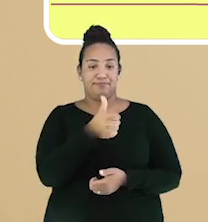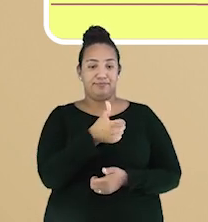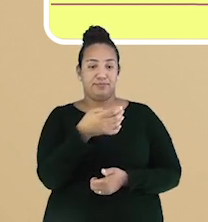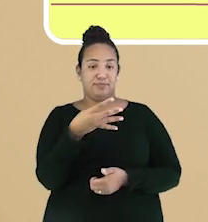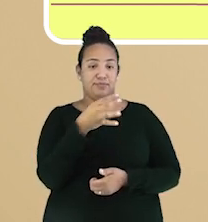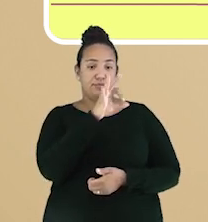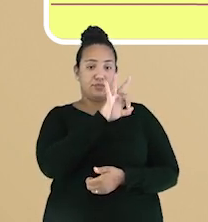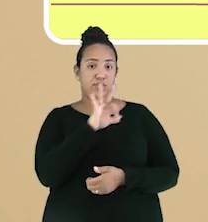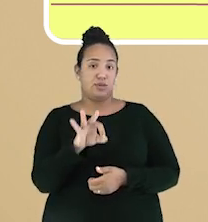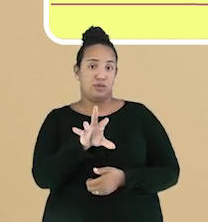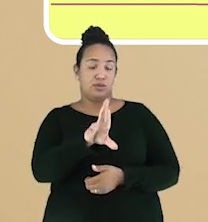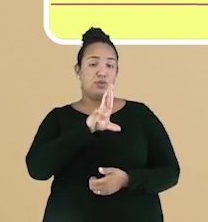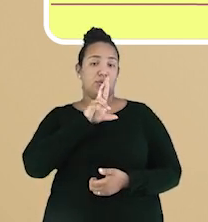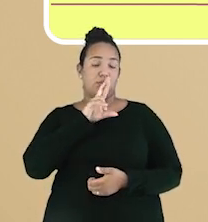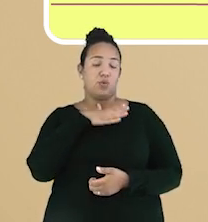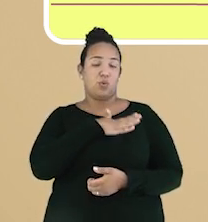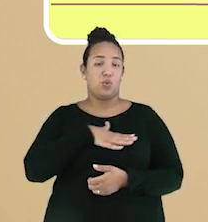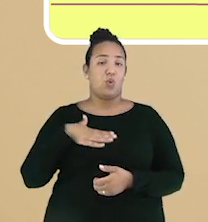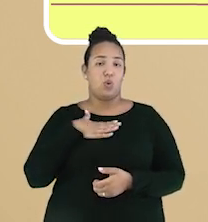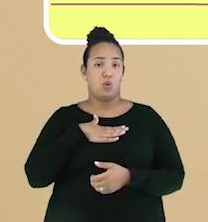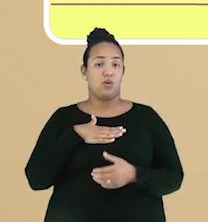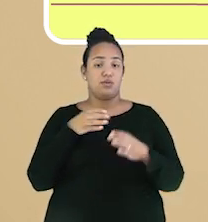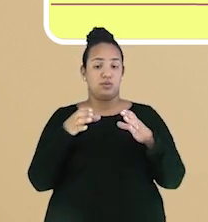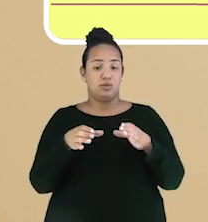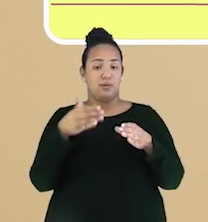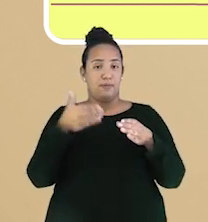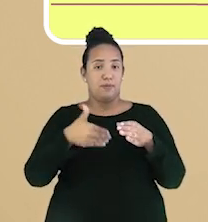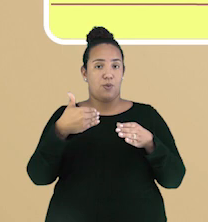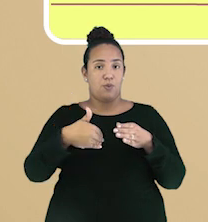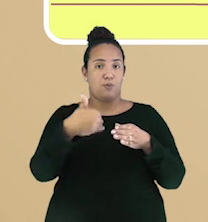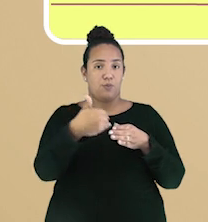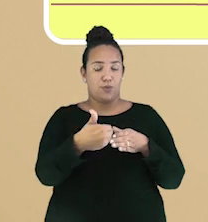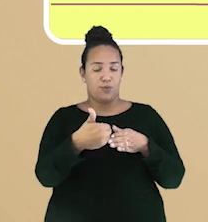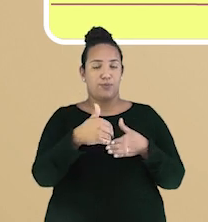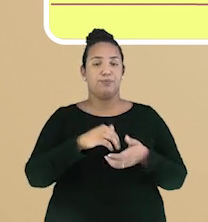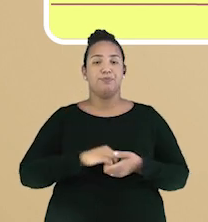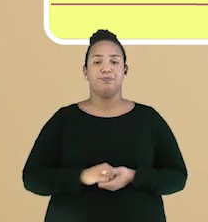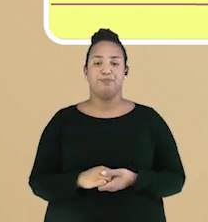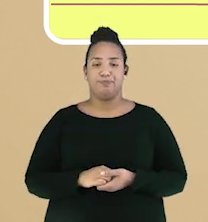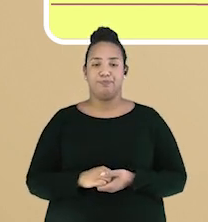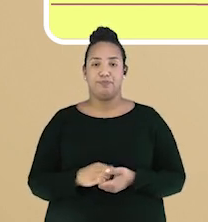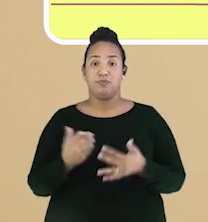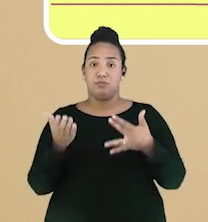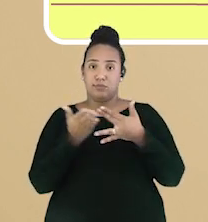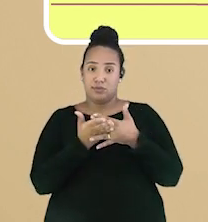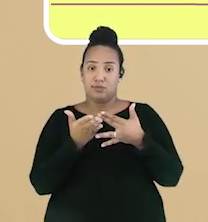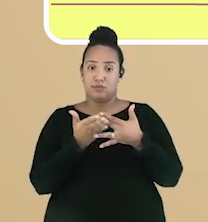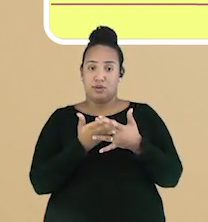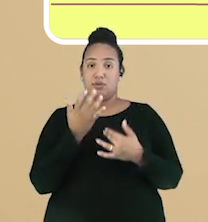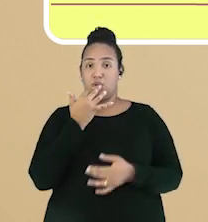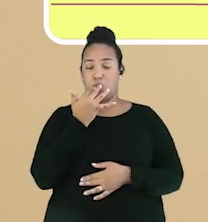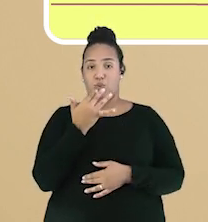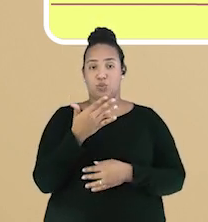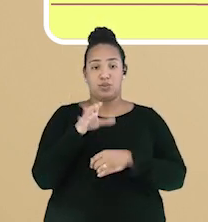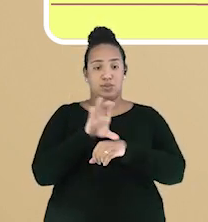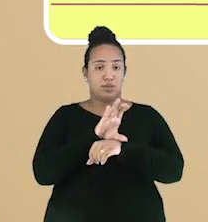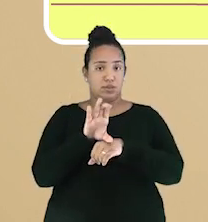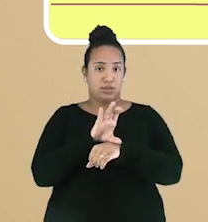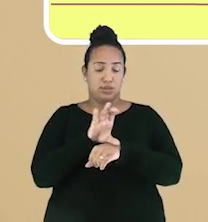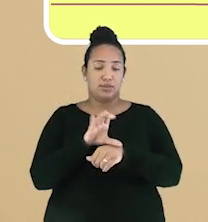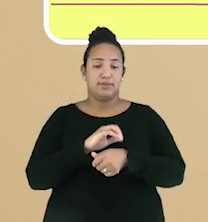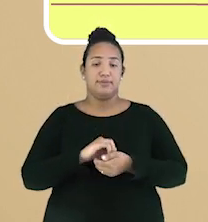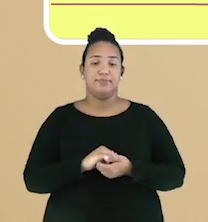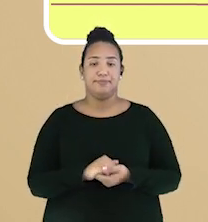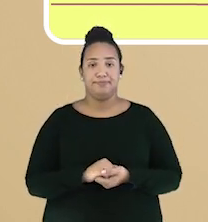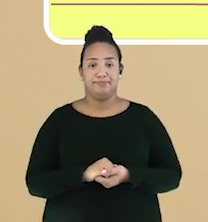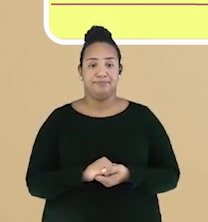14% responderam que preferem consumir o bolo na hora do recreio, que está na cor cinza. Observe